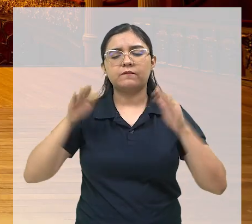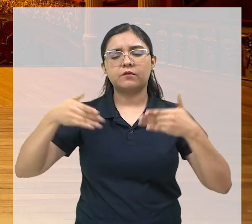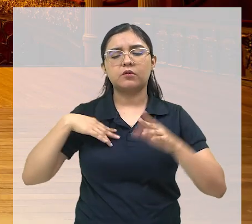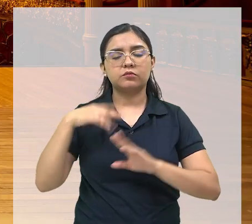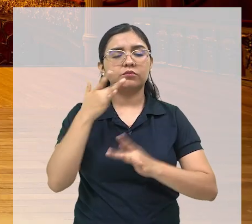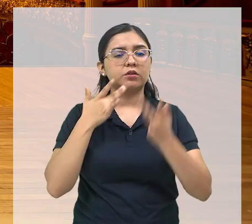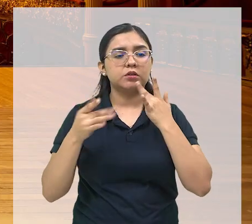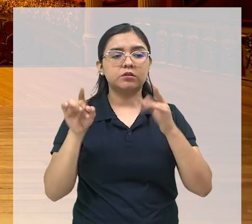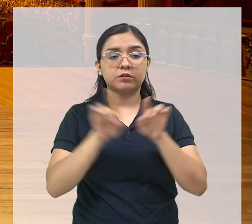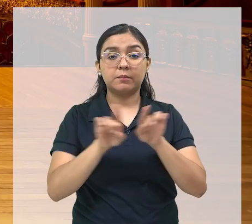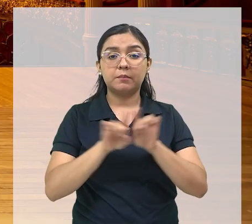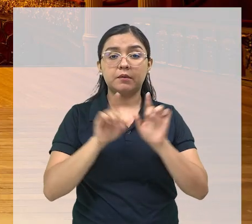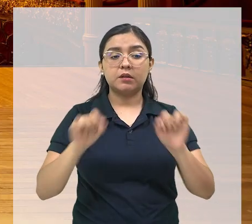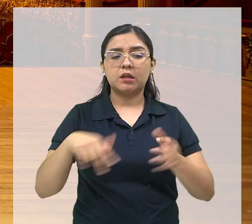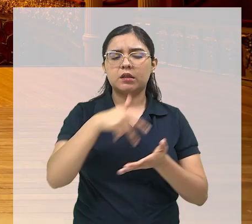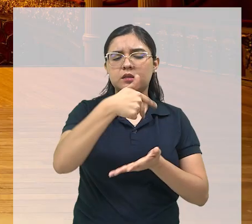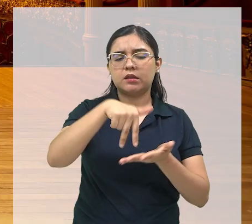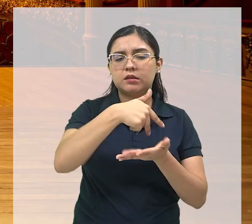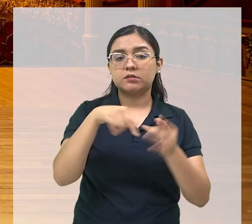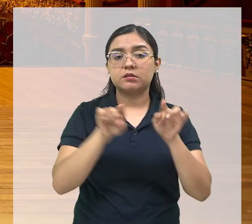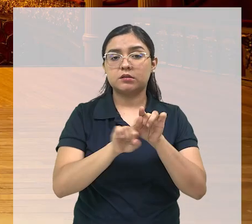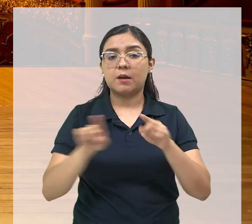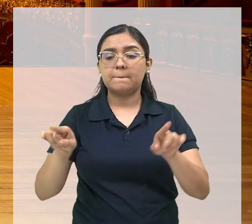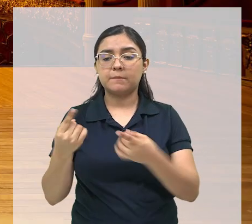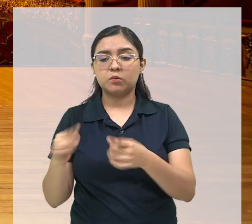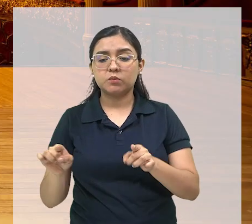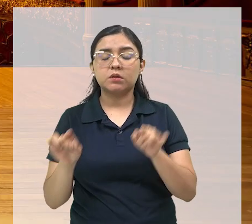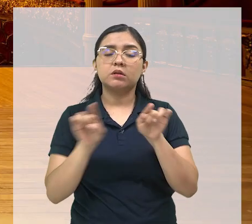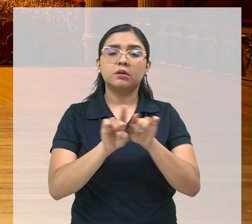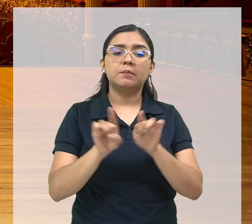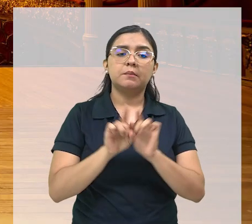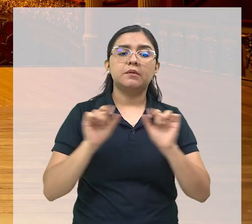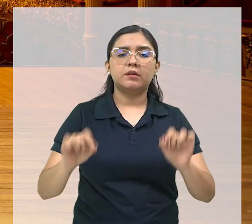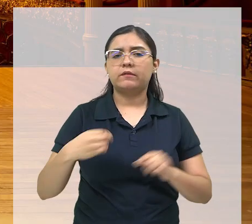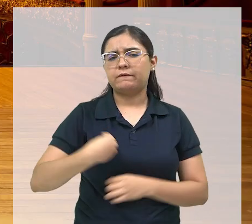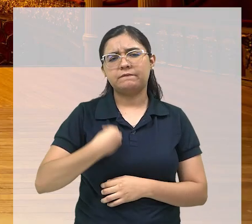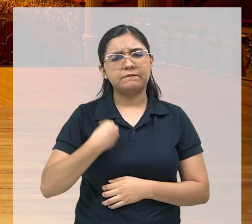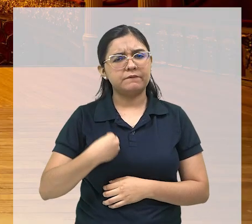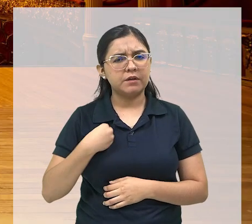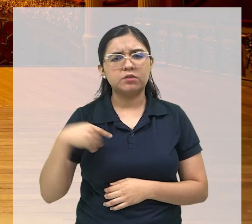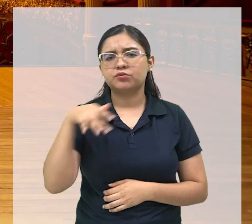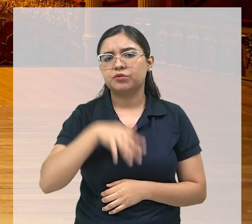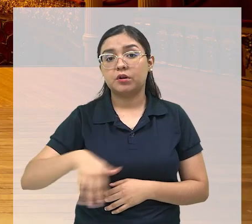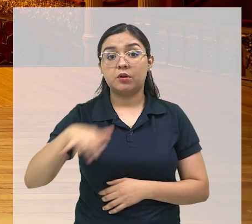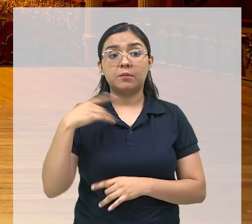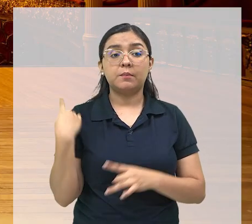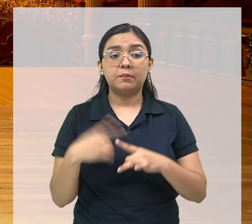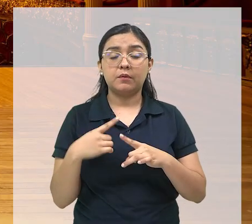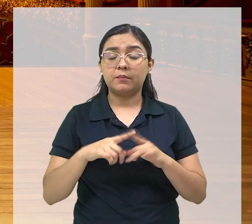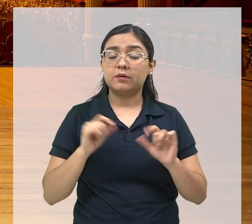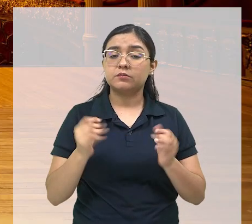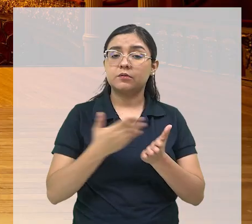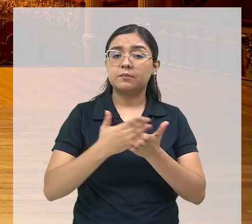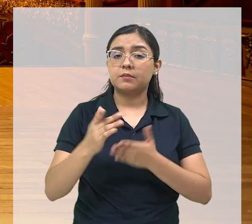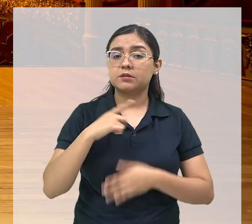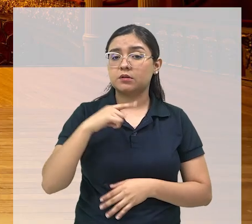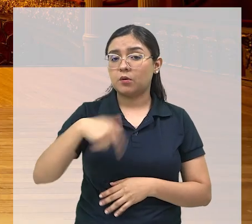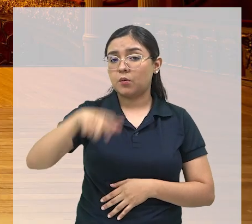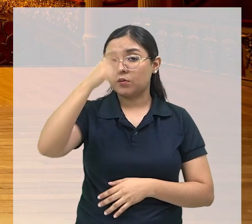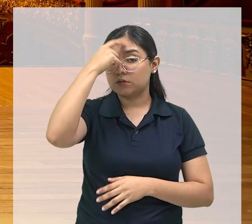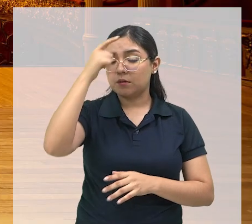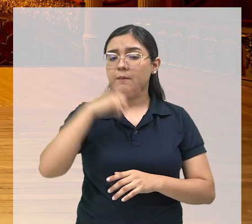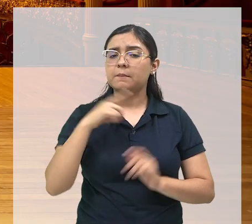na ação cênica, ela é importante na dança, ela é importante na música, ela é importante na vida, porque a gente começa a ter uma consciência